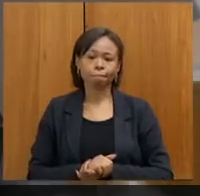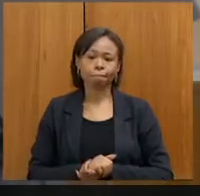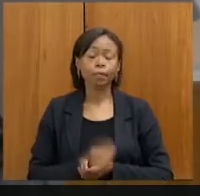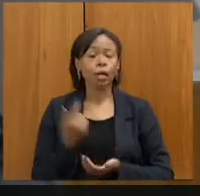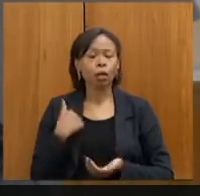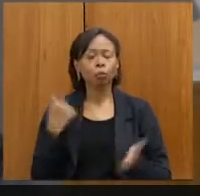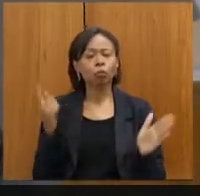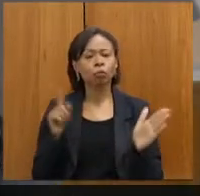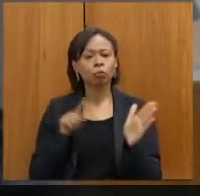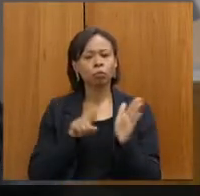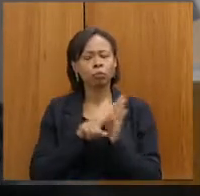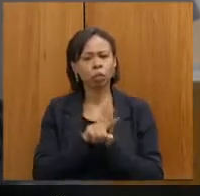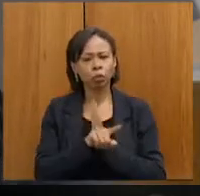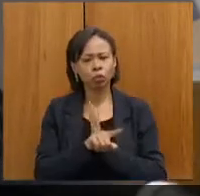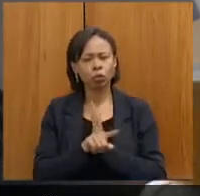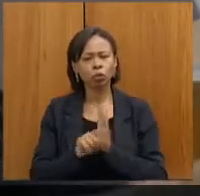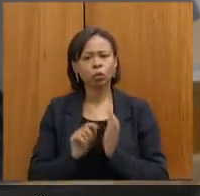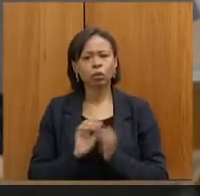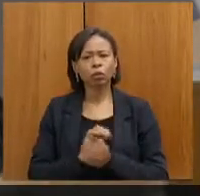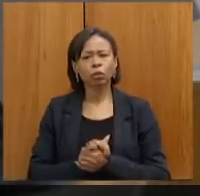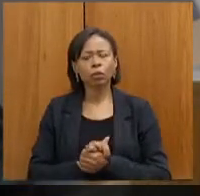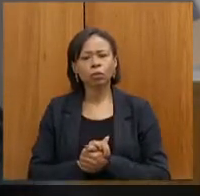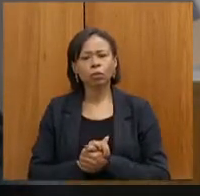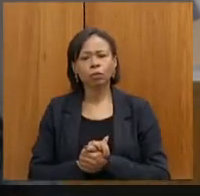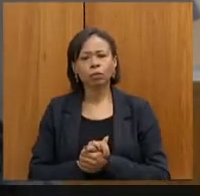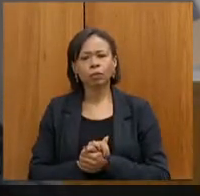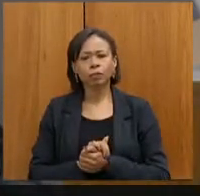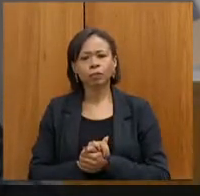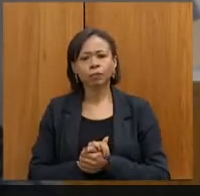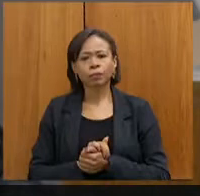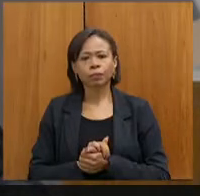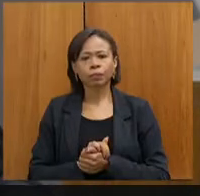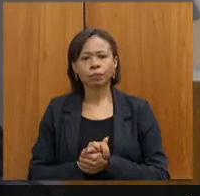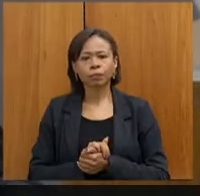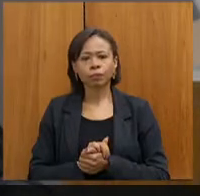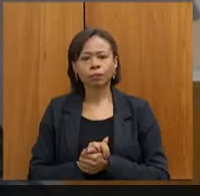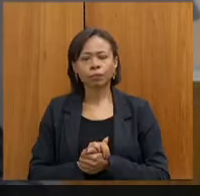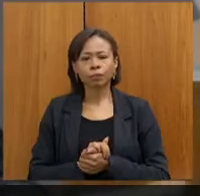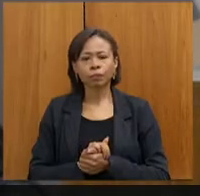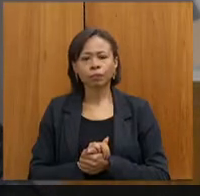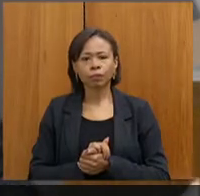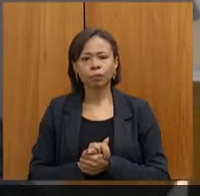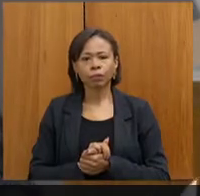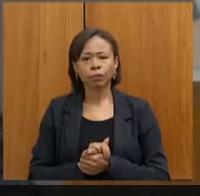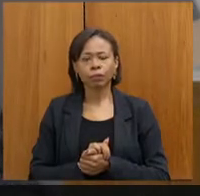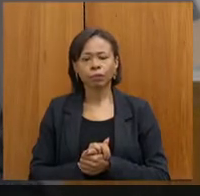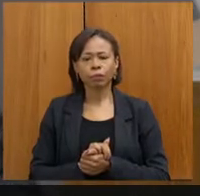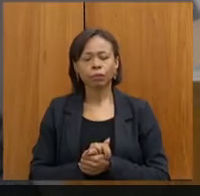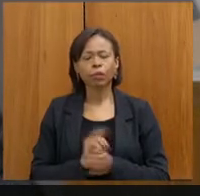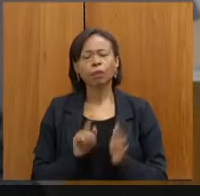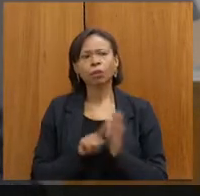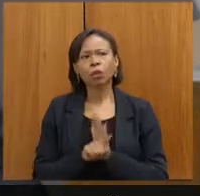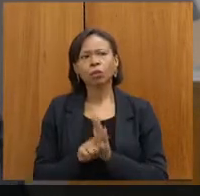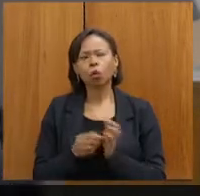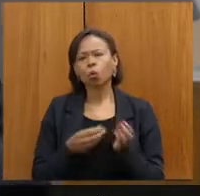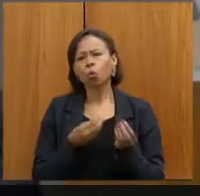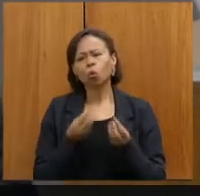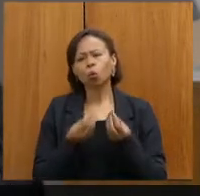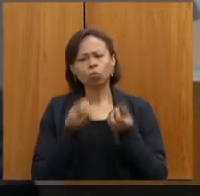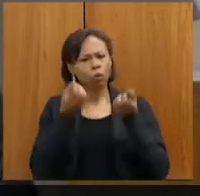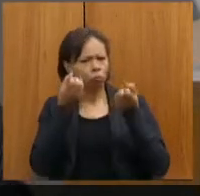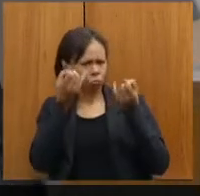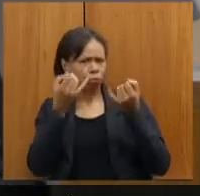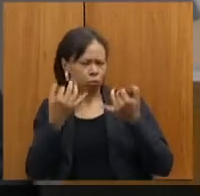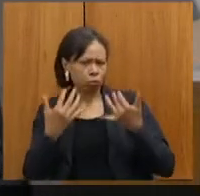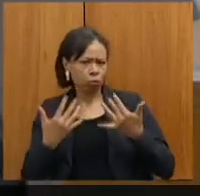fazer algumas perguntas aqui na questão de que queria entender né que explicasse